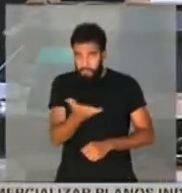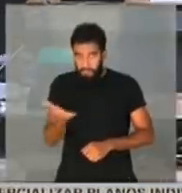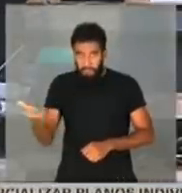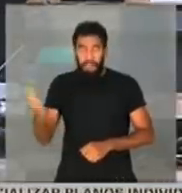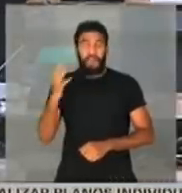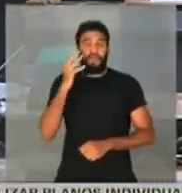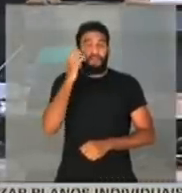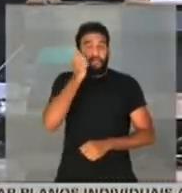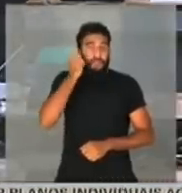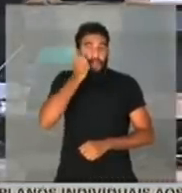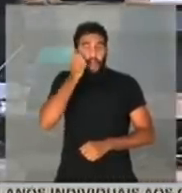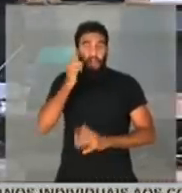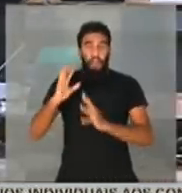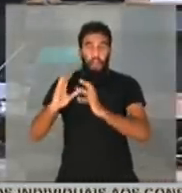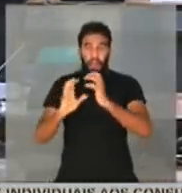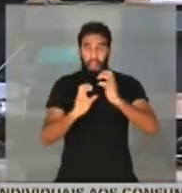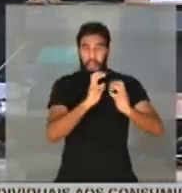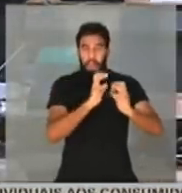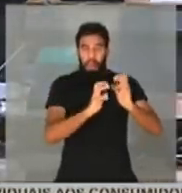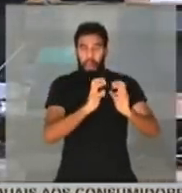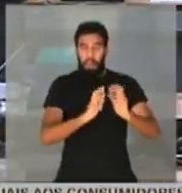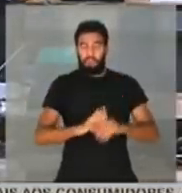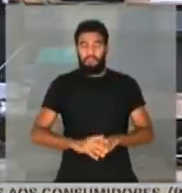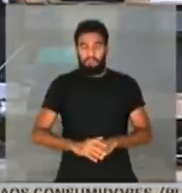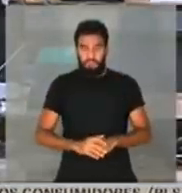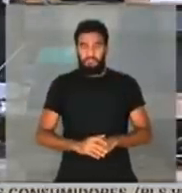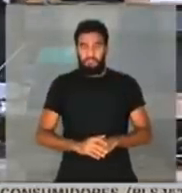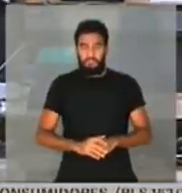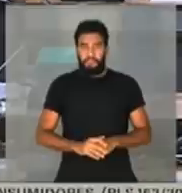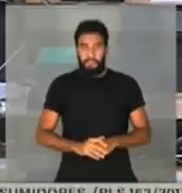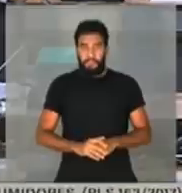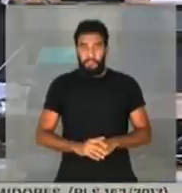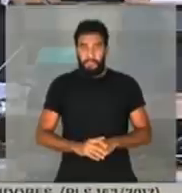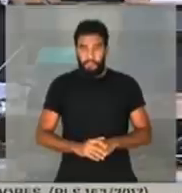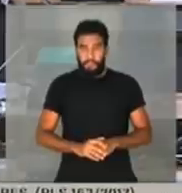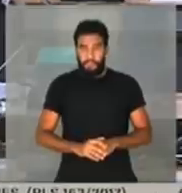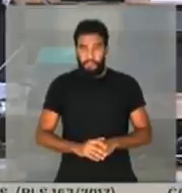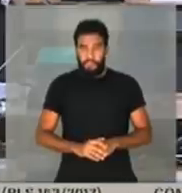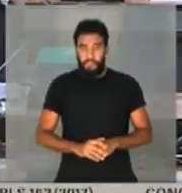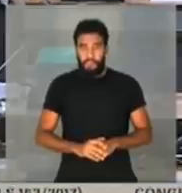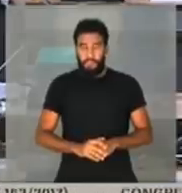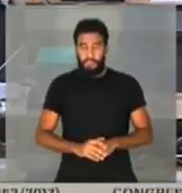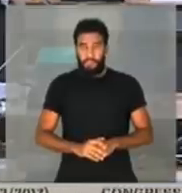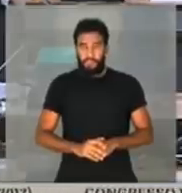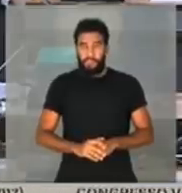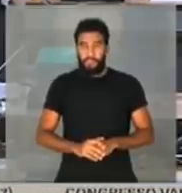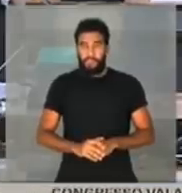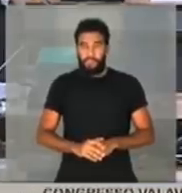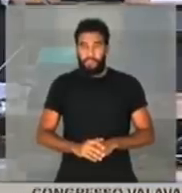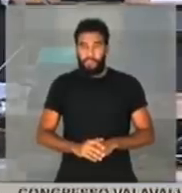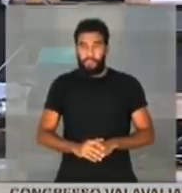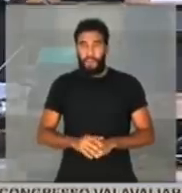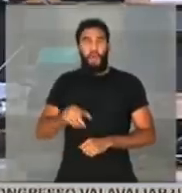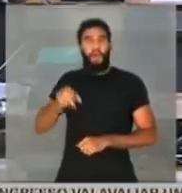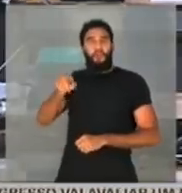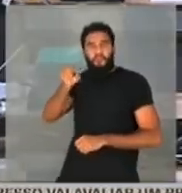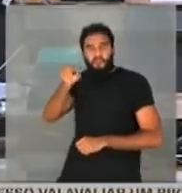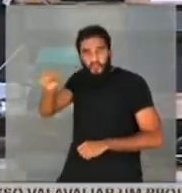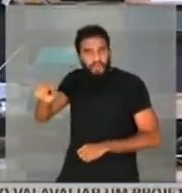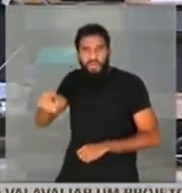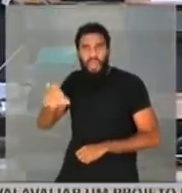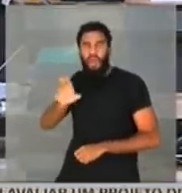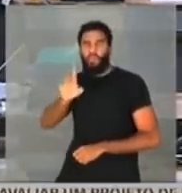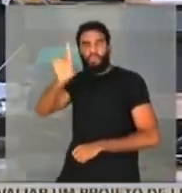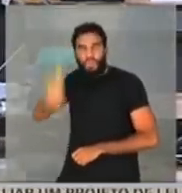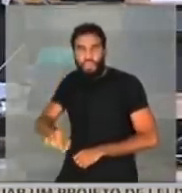uma senador, coisa que eu não tenho direito. Se ele continuar mandado. Suspendo a sessão, ele não tem o direito à resposta. É, pau mandado, descarado.